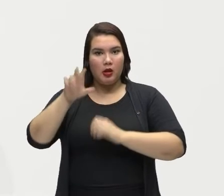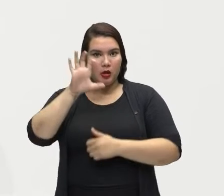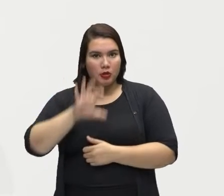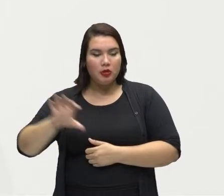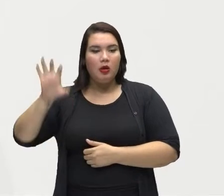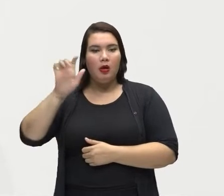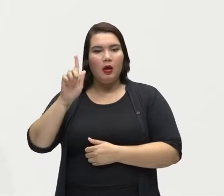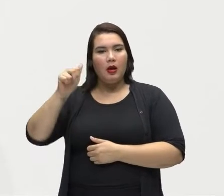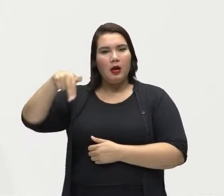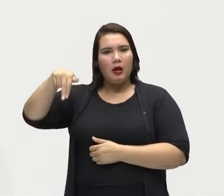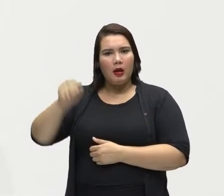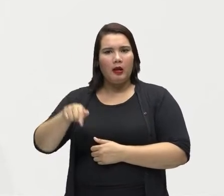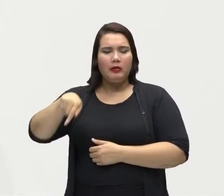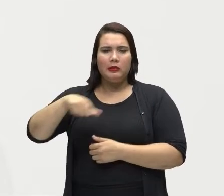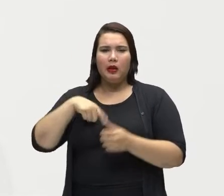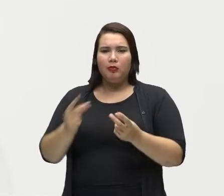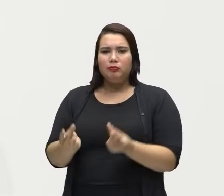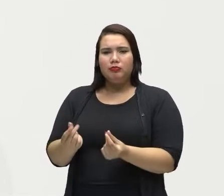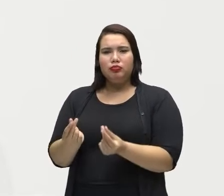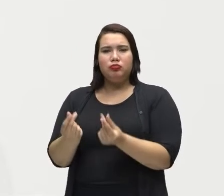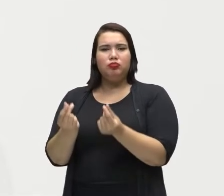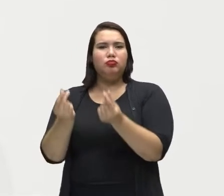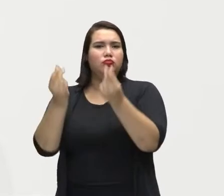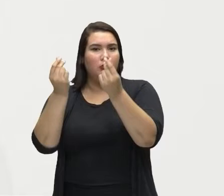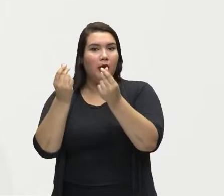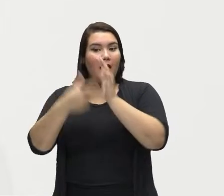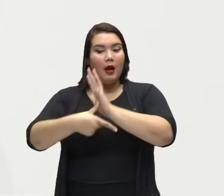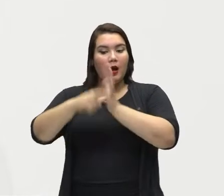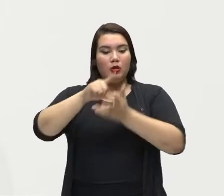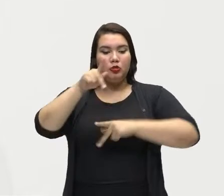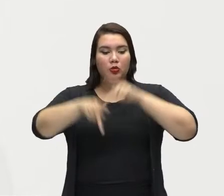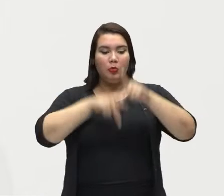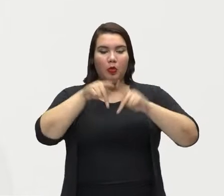reino muito rico antes da chegada deles. E